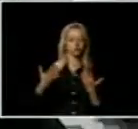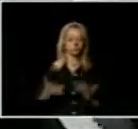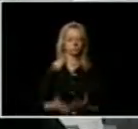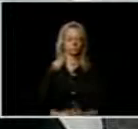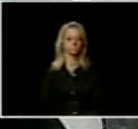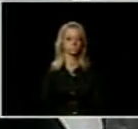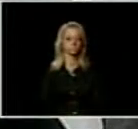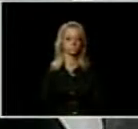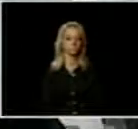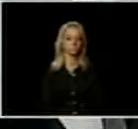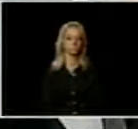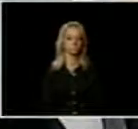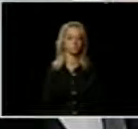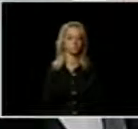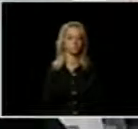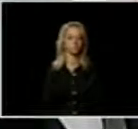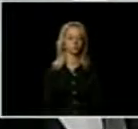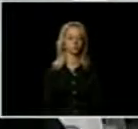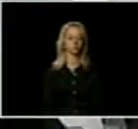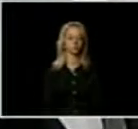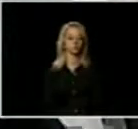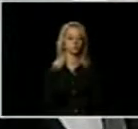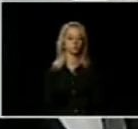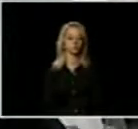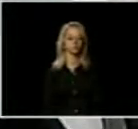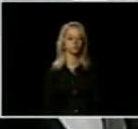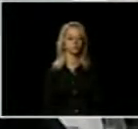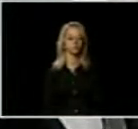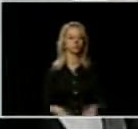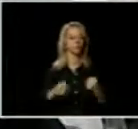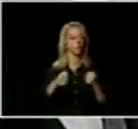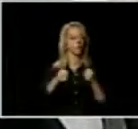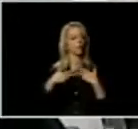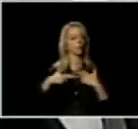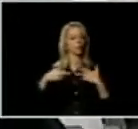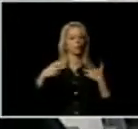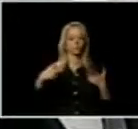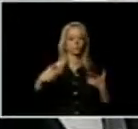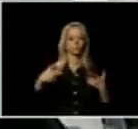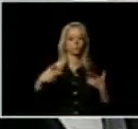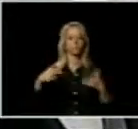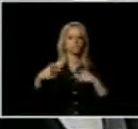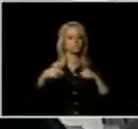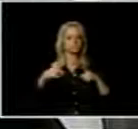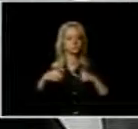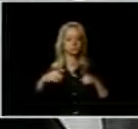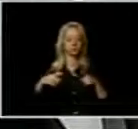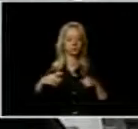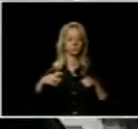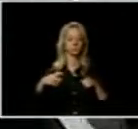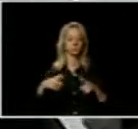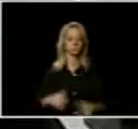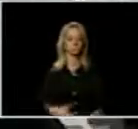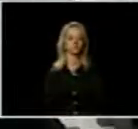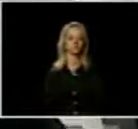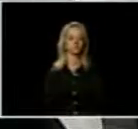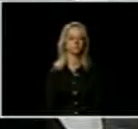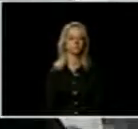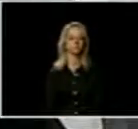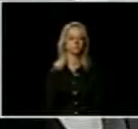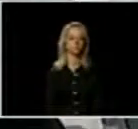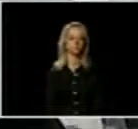automobilístico, não só gerando empregos à indústria. Nós queremos geração de emprego no município de